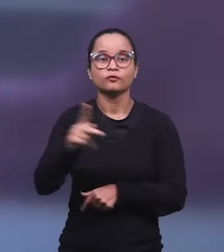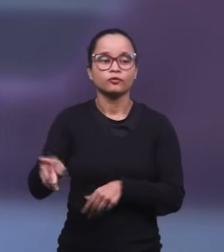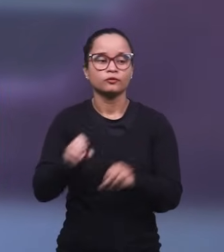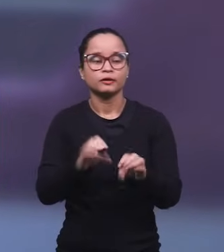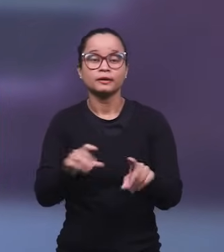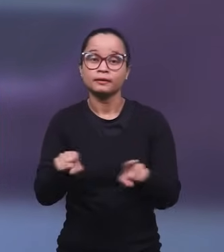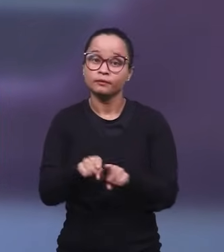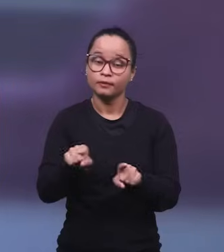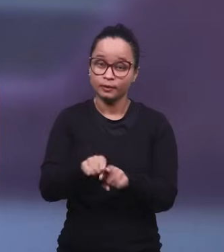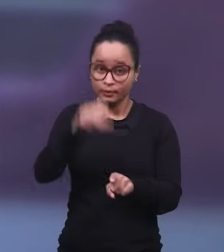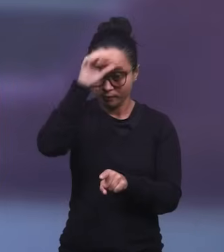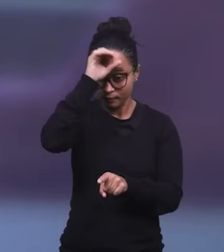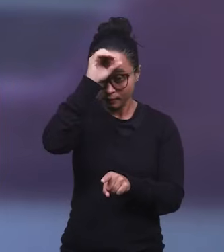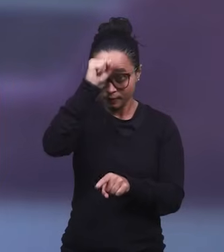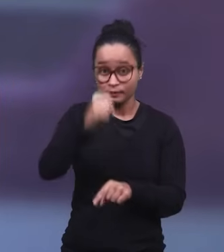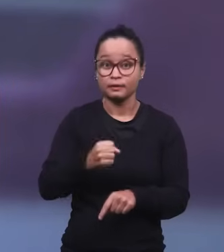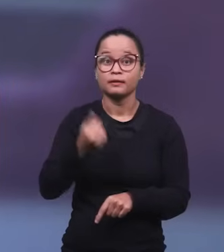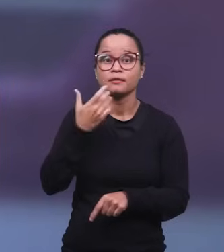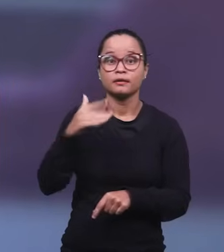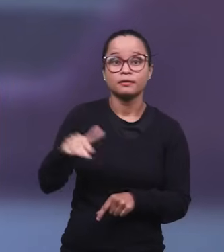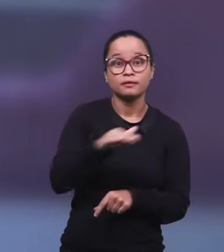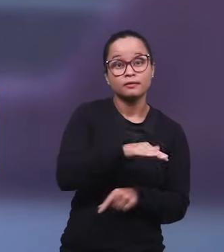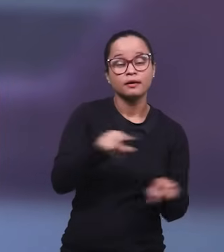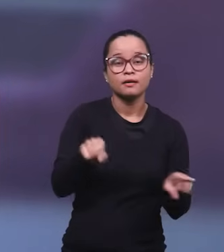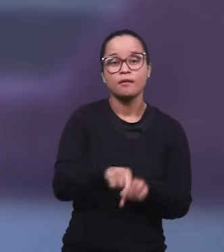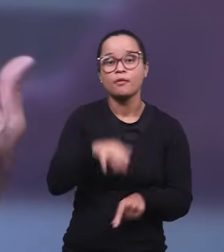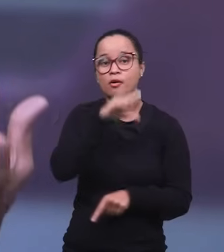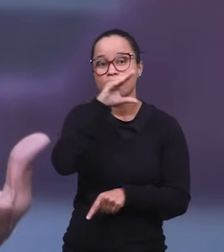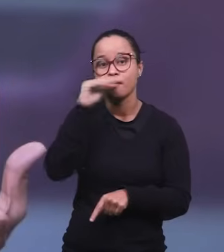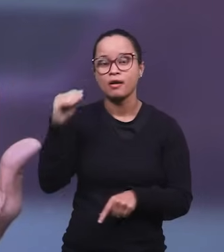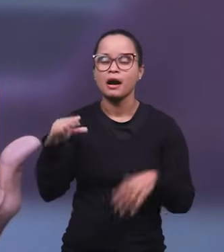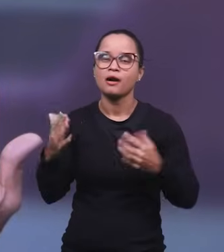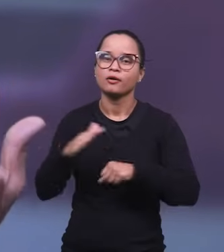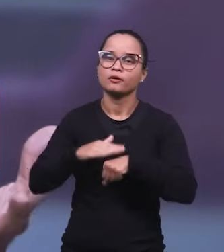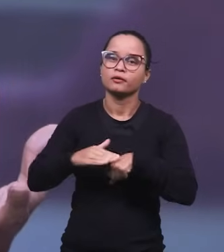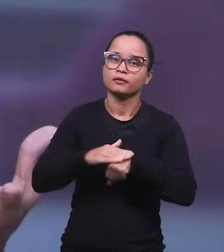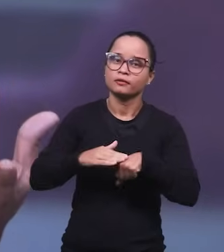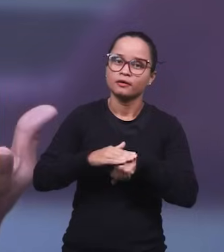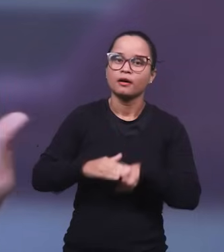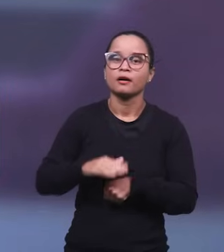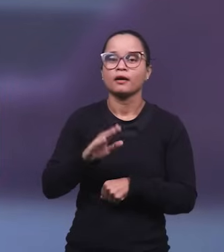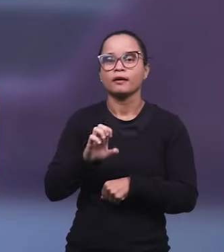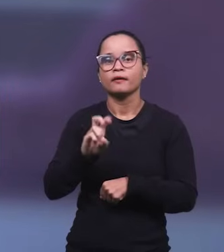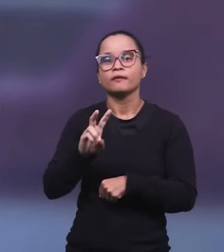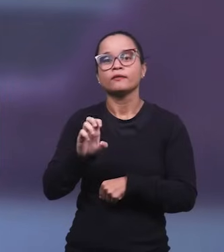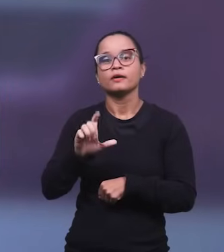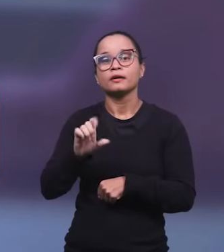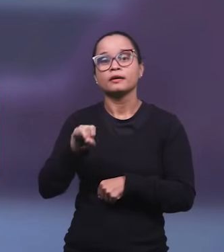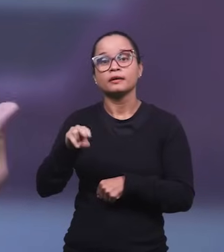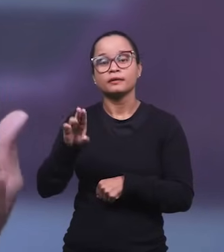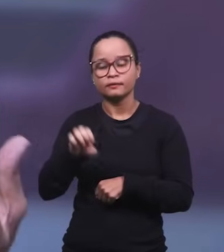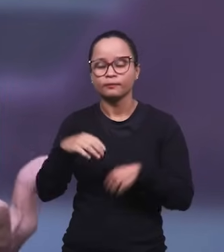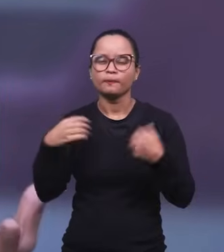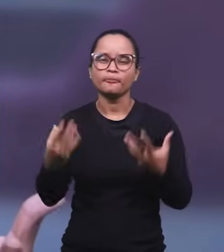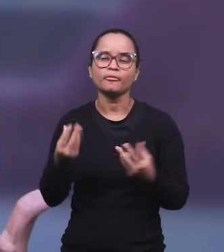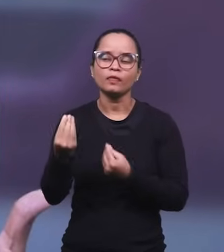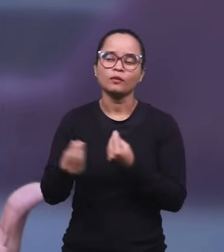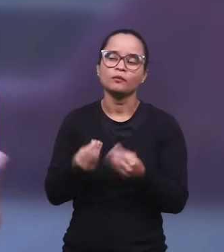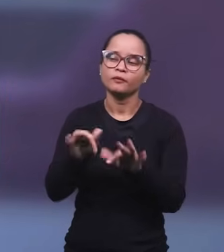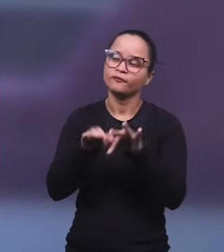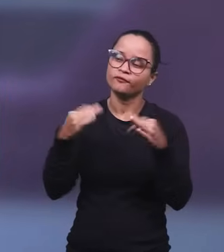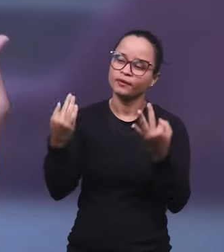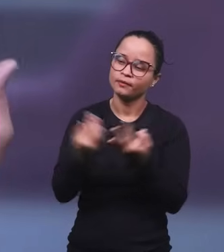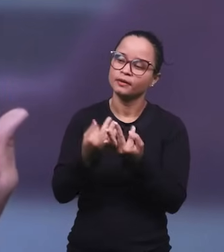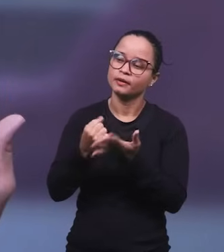das crianças e também dos adolescentes, né? Então, agora eu queria conversar com a Eveline. Como a família